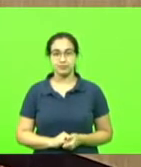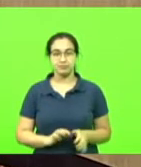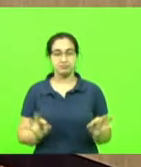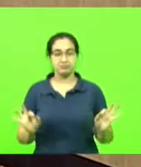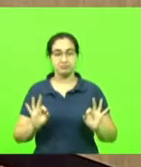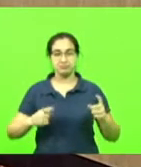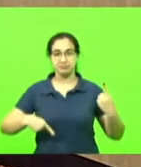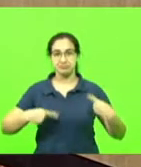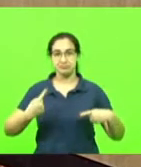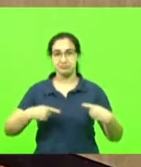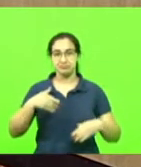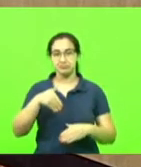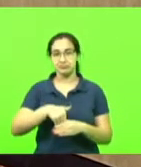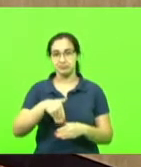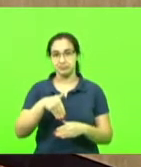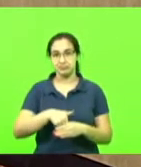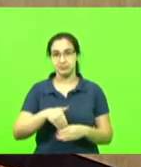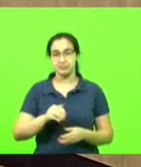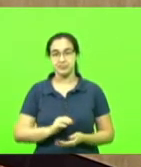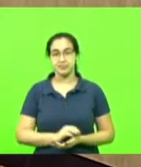Não tendo quem queira discutir,